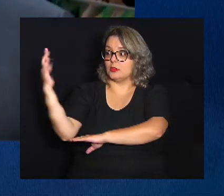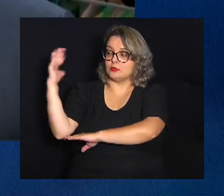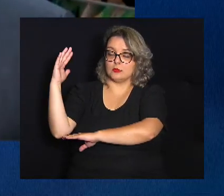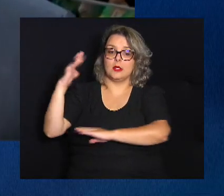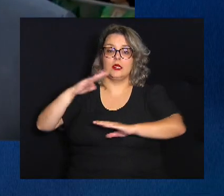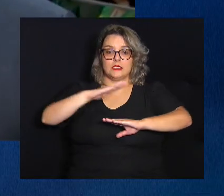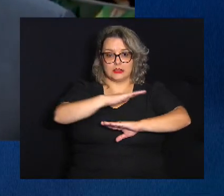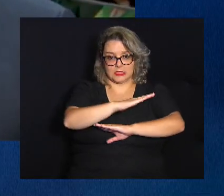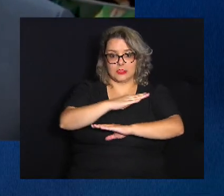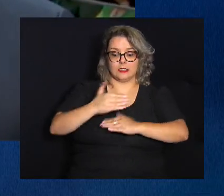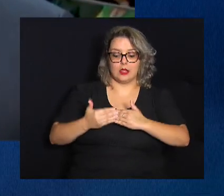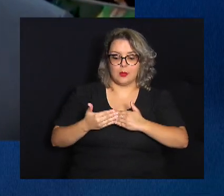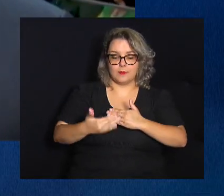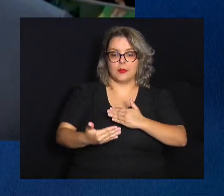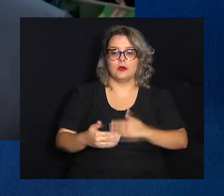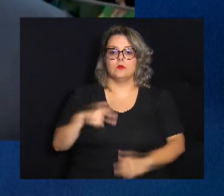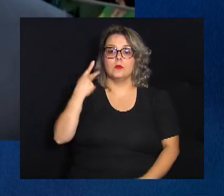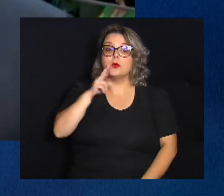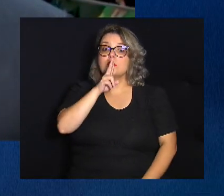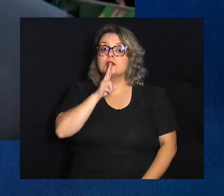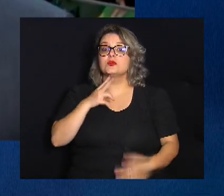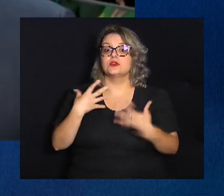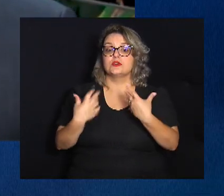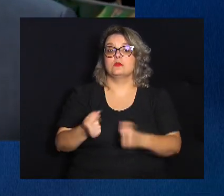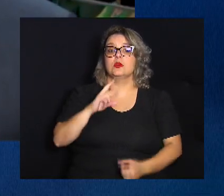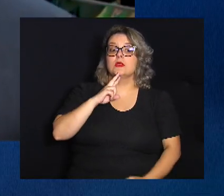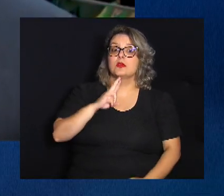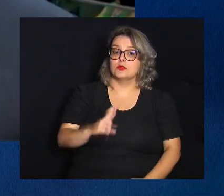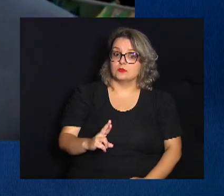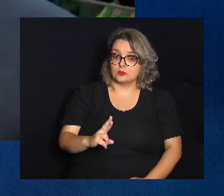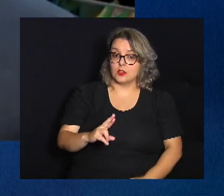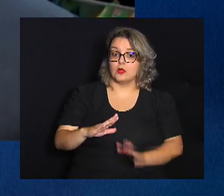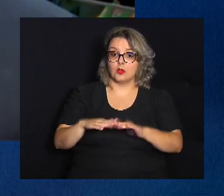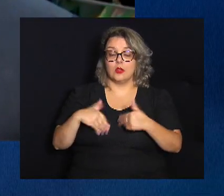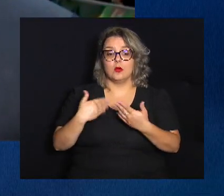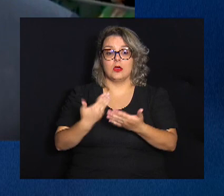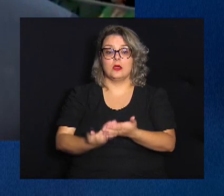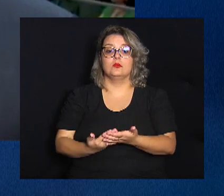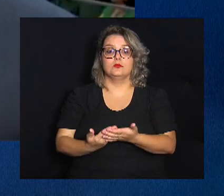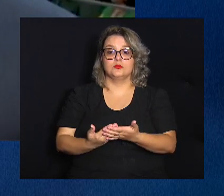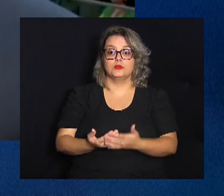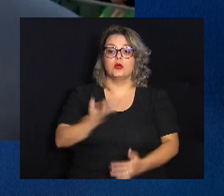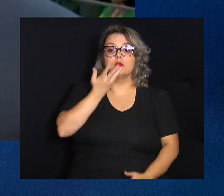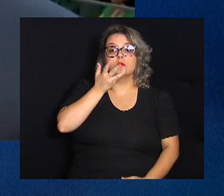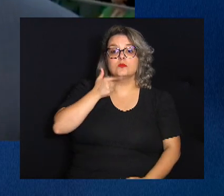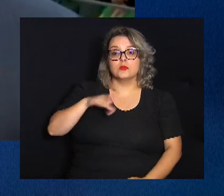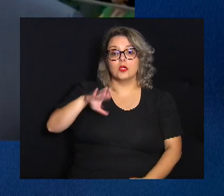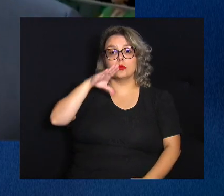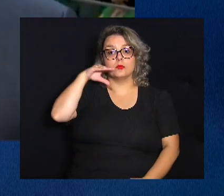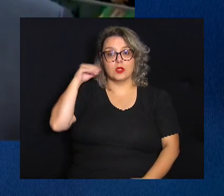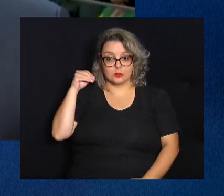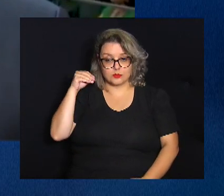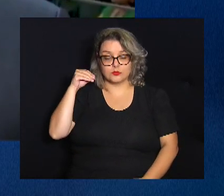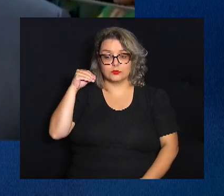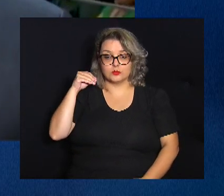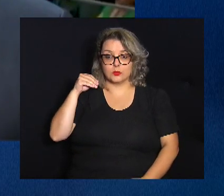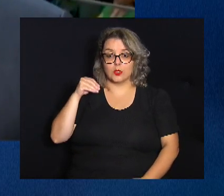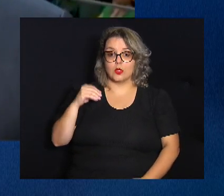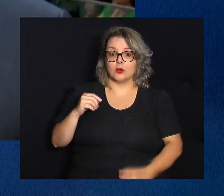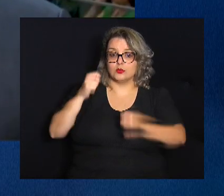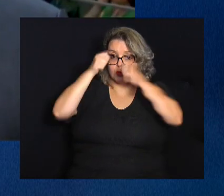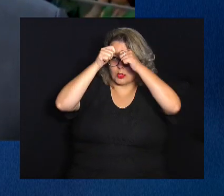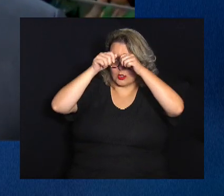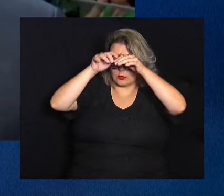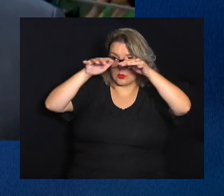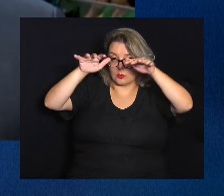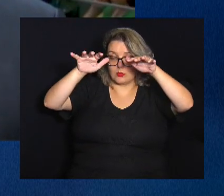O vereador Nelson Osseri recebe respostas ao requerimento sobre crianças e adolescentes com transtorno do